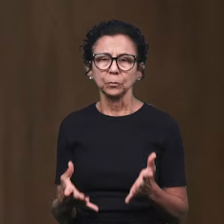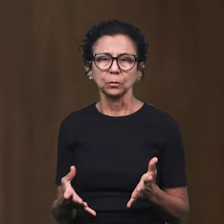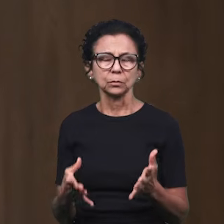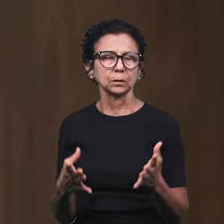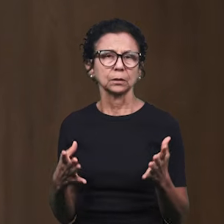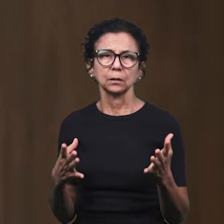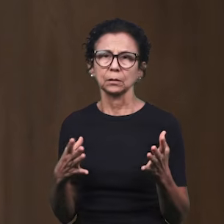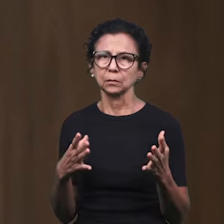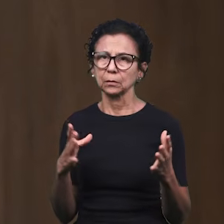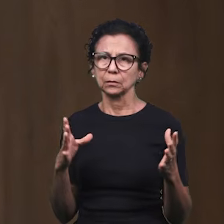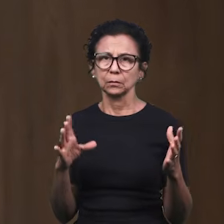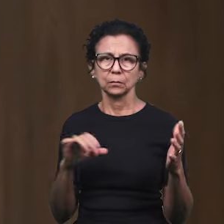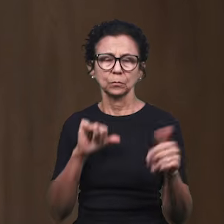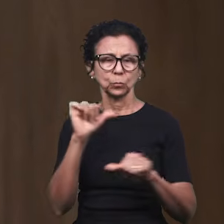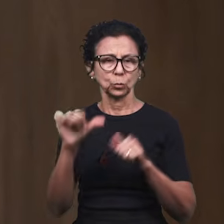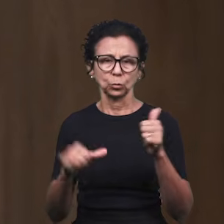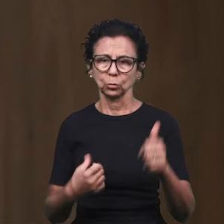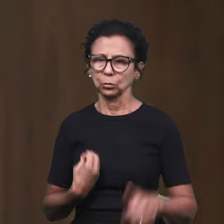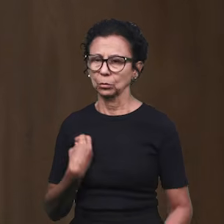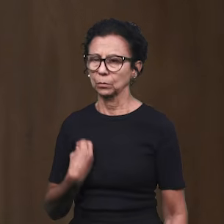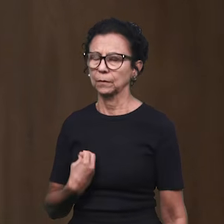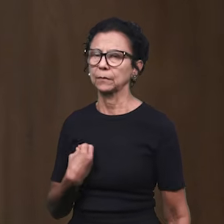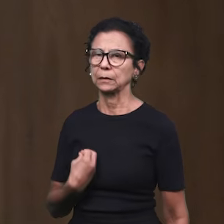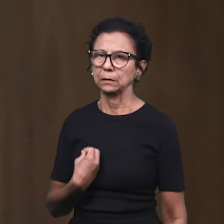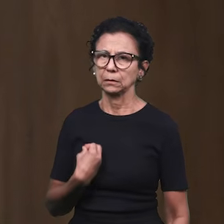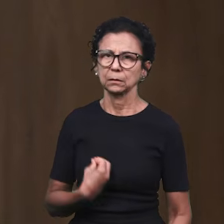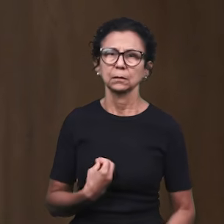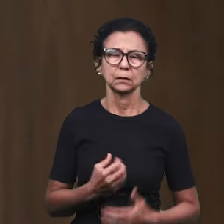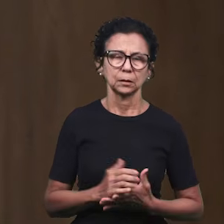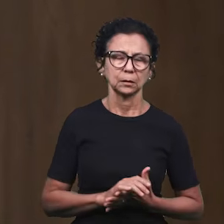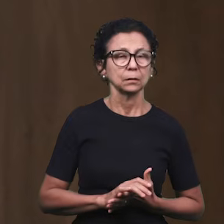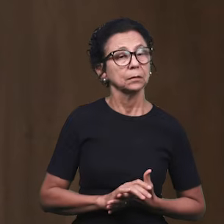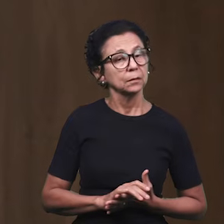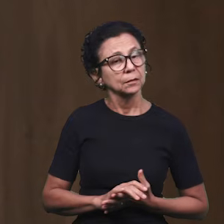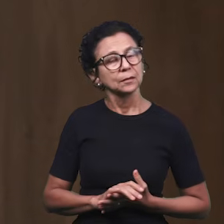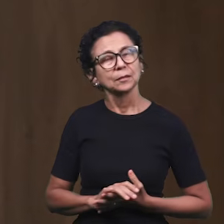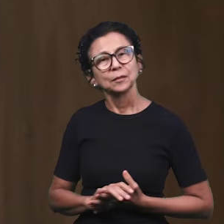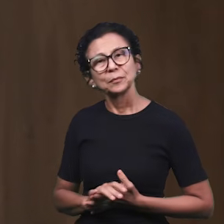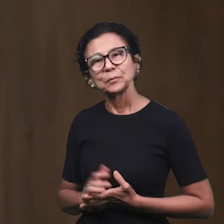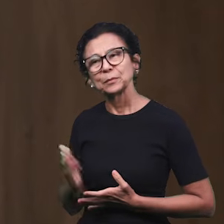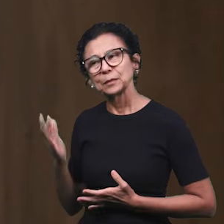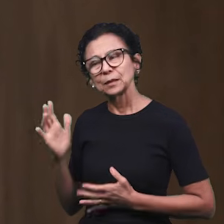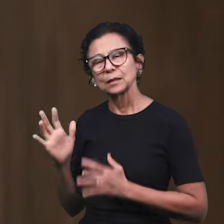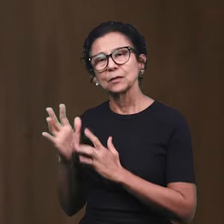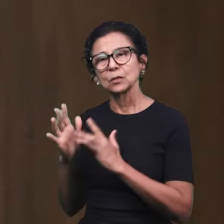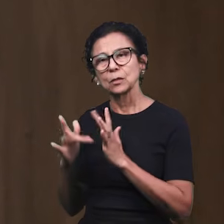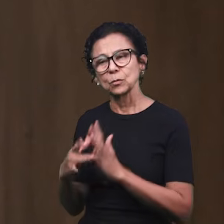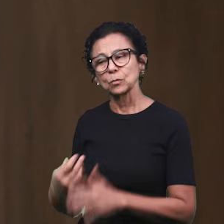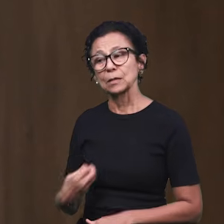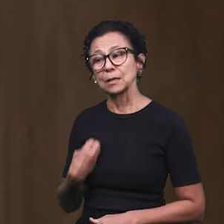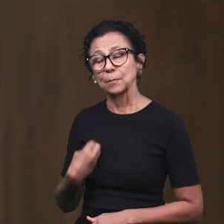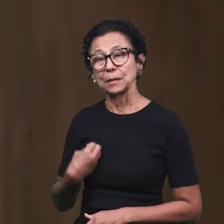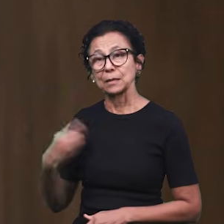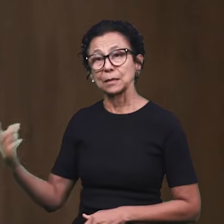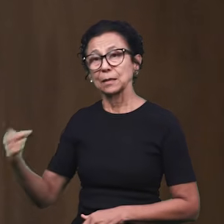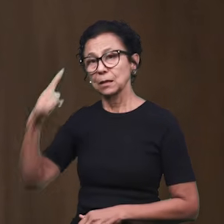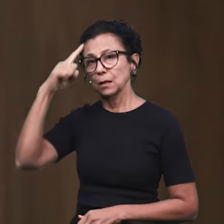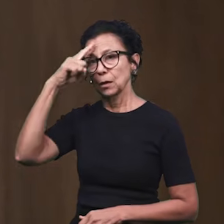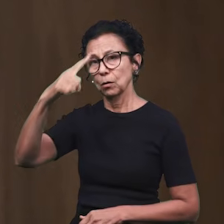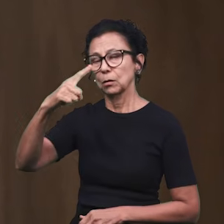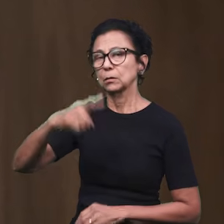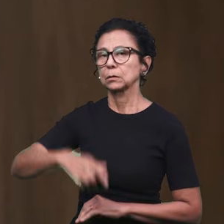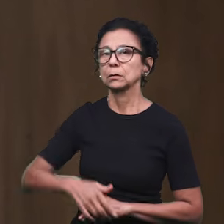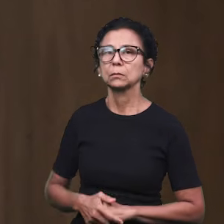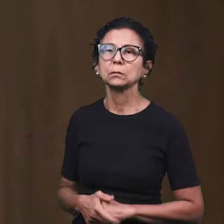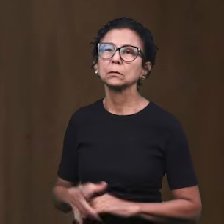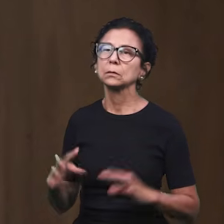a presença do Senhor, a palavra do Senhor, tudo muda no mesmo ambiente, né? Às vezes nem precisa mudar o